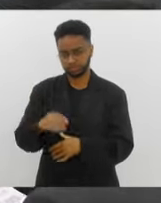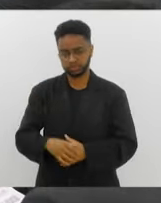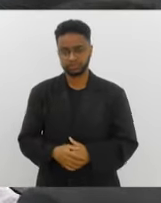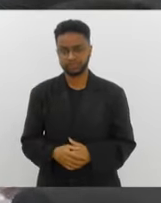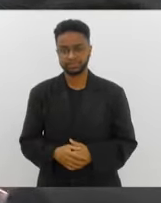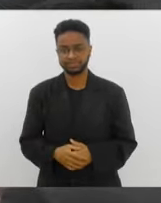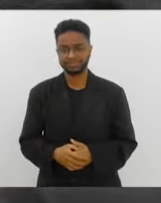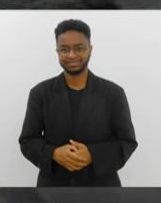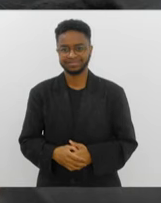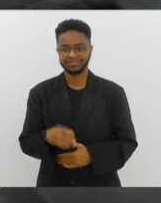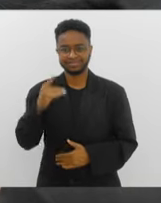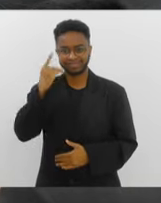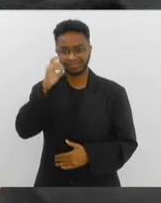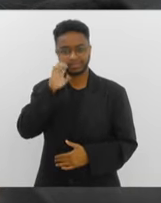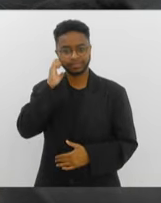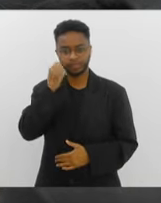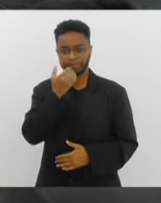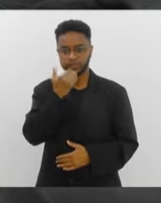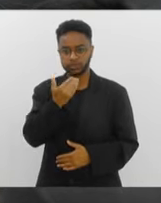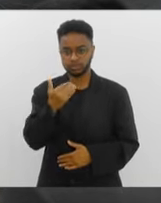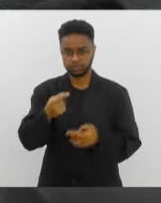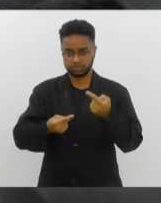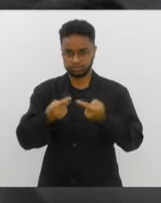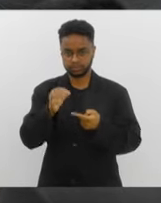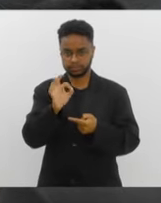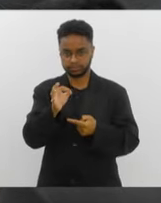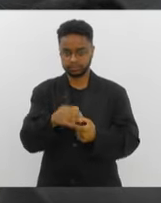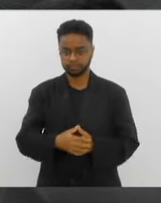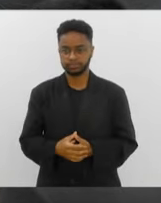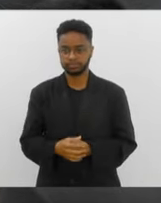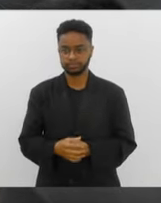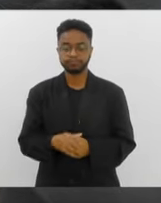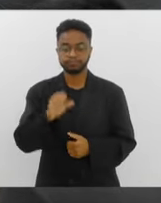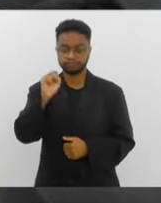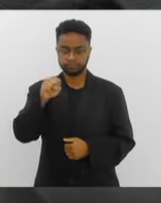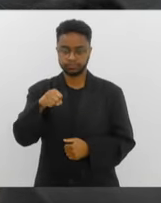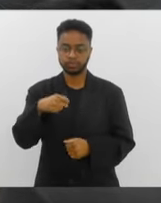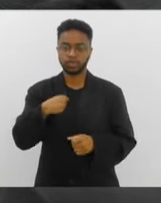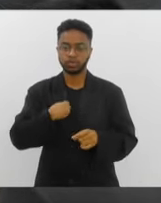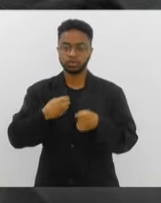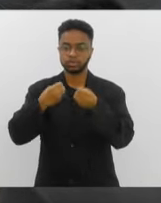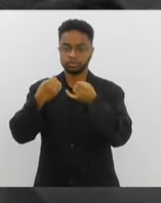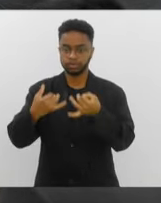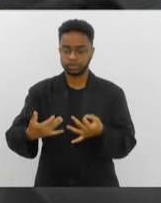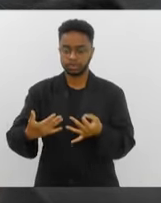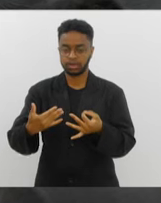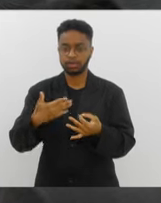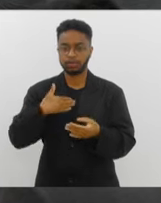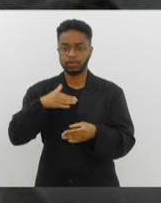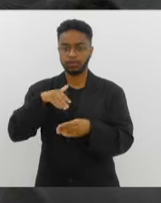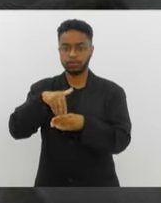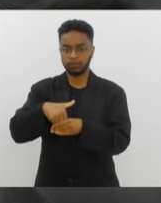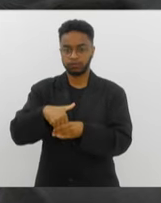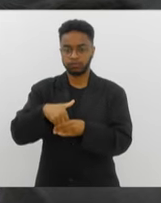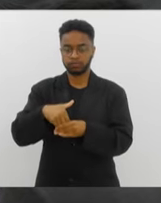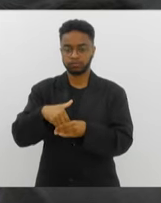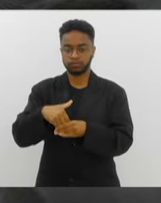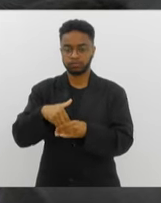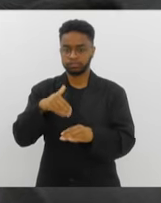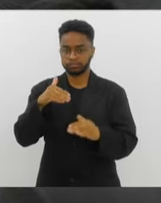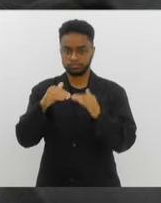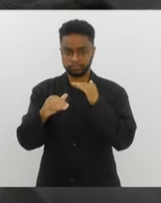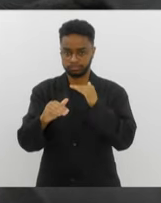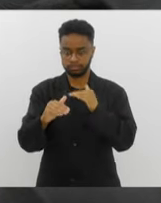contra. Deputada Érica pediu para discutir, né? Também justificando já o meu voto